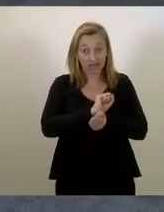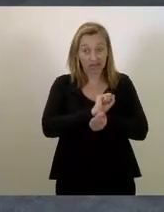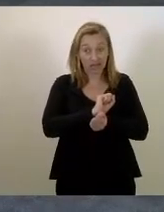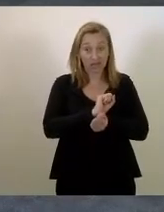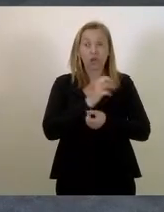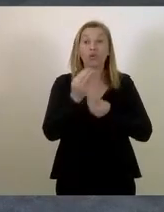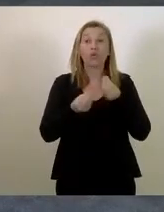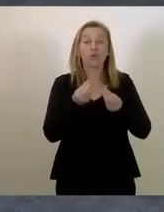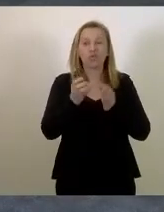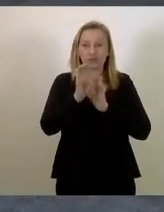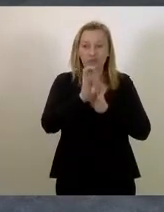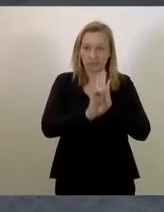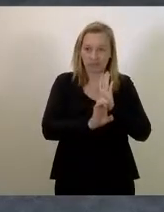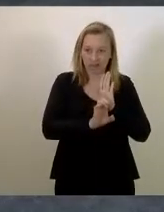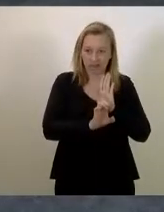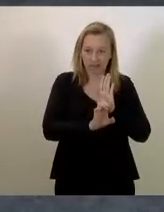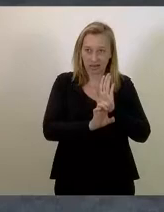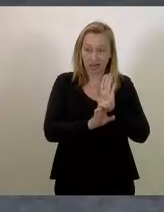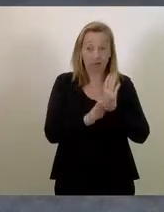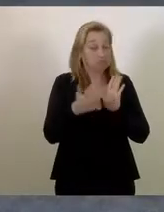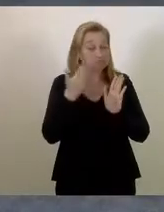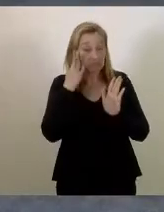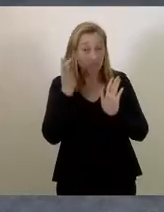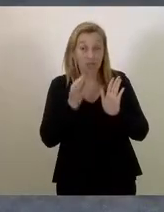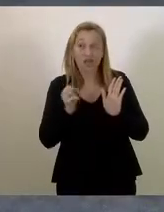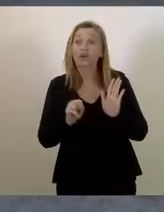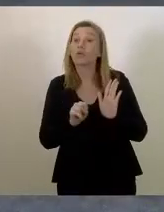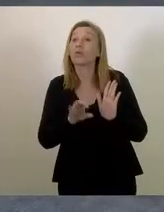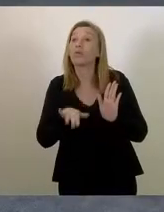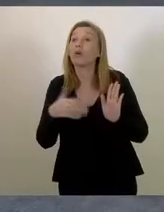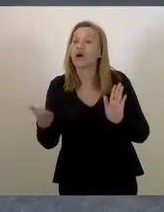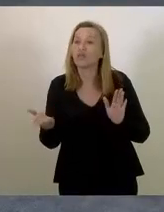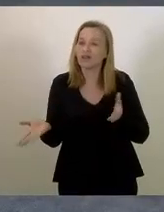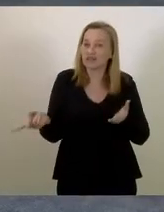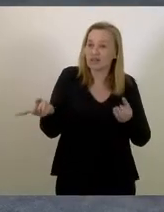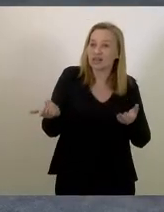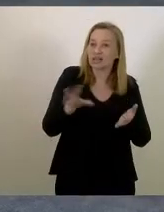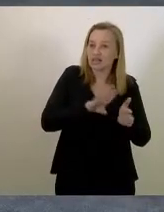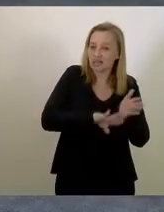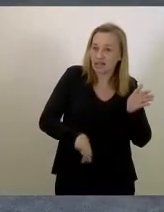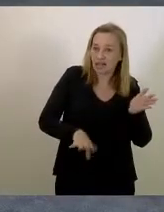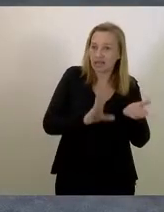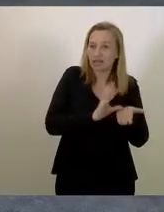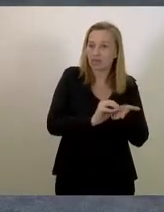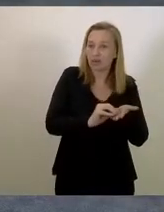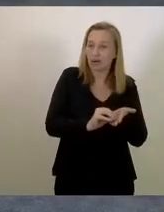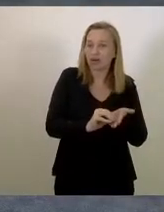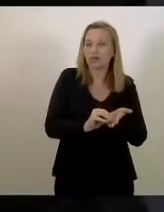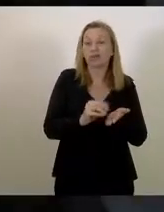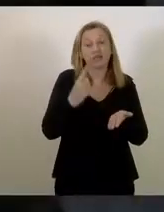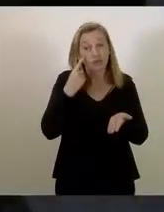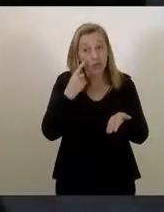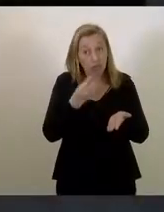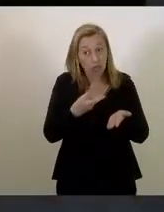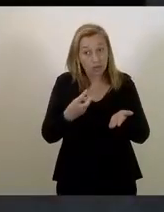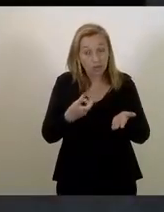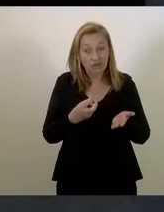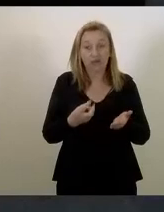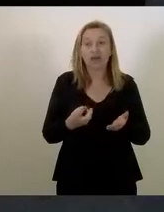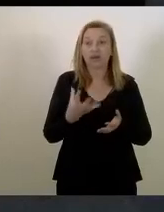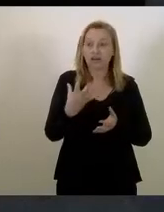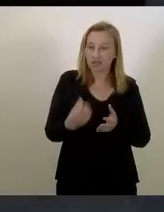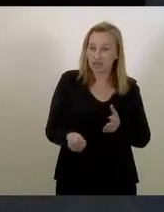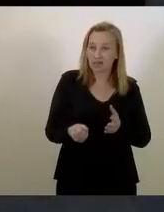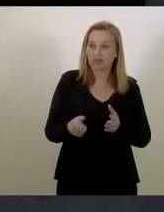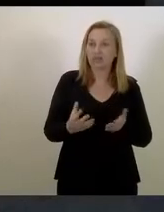serão as emendas que eu não sei quais são ele vai sair de pauta Mas para o processo ter esse prosseguimento votei favorável na